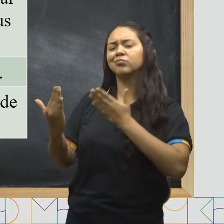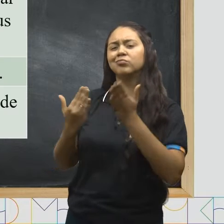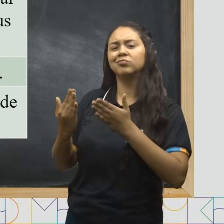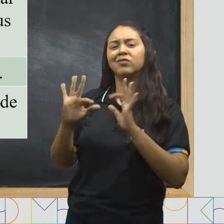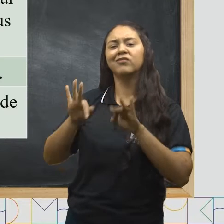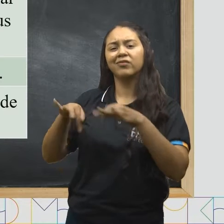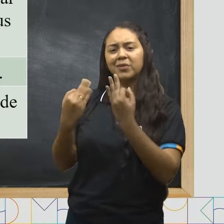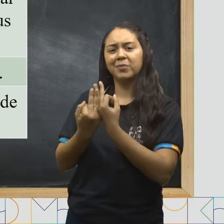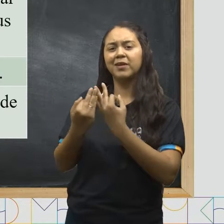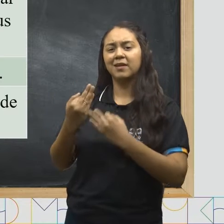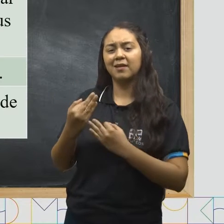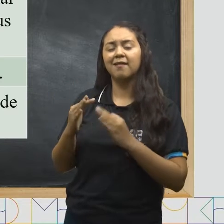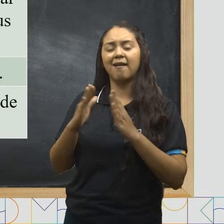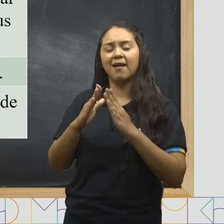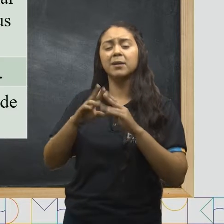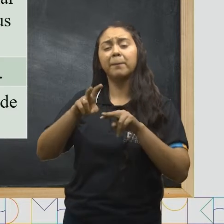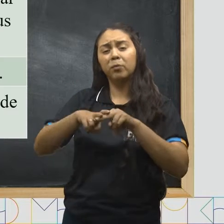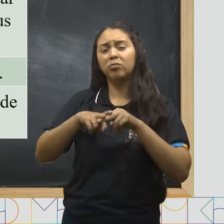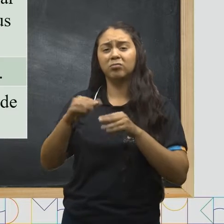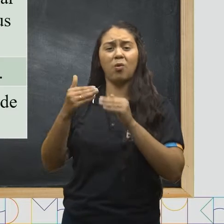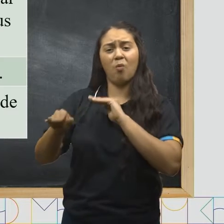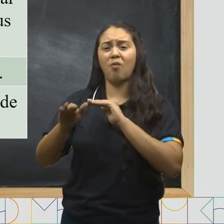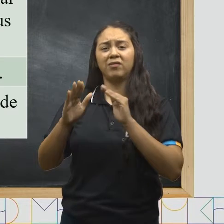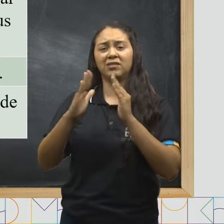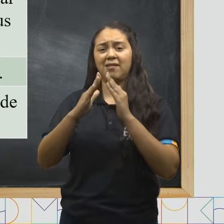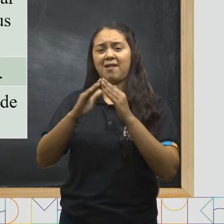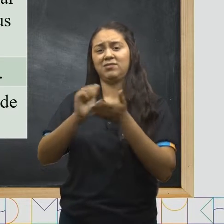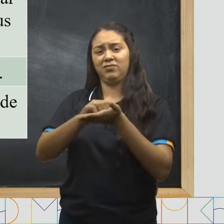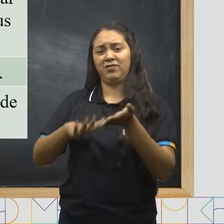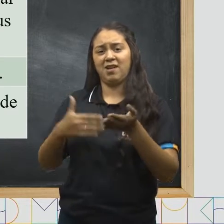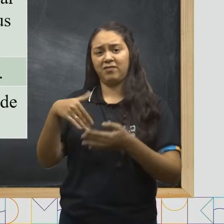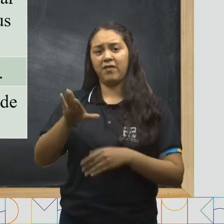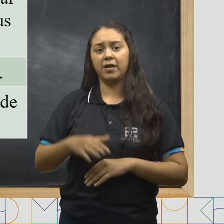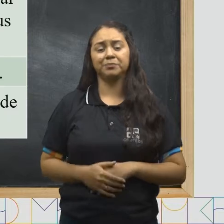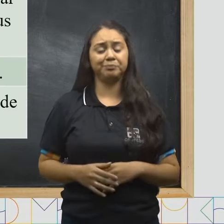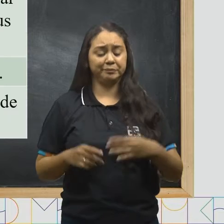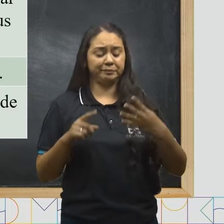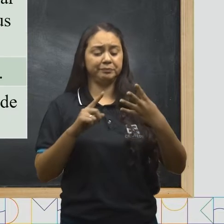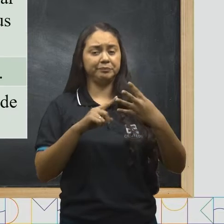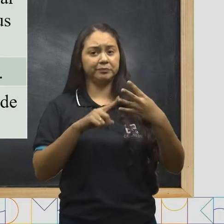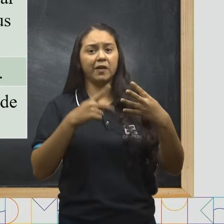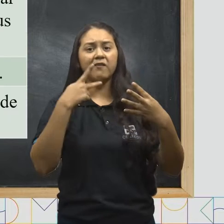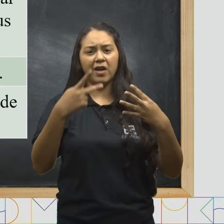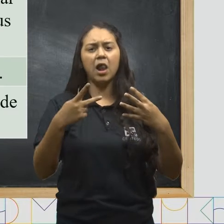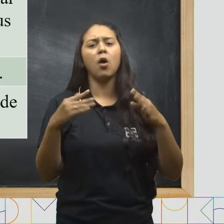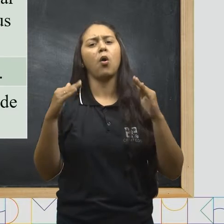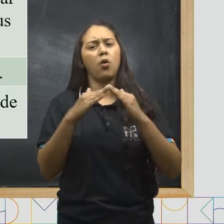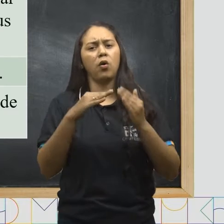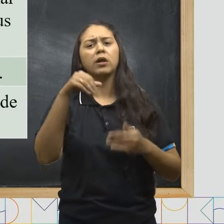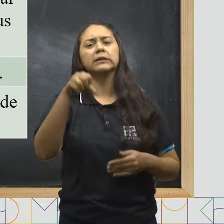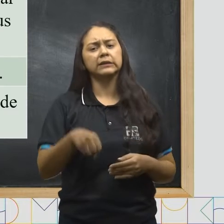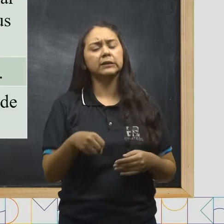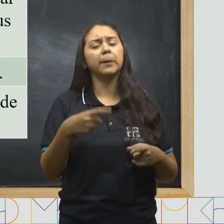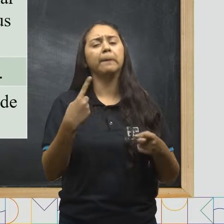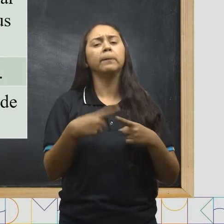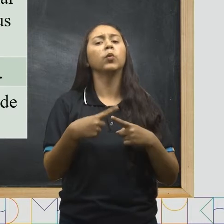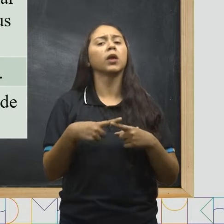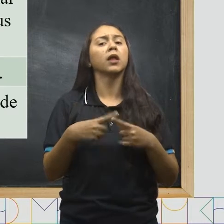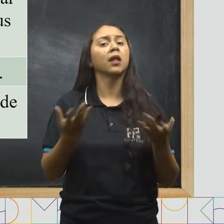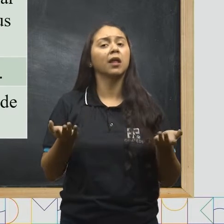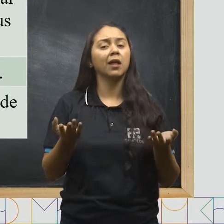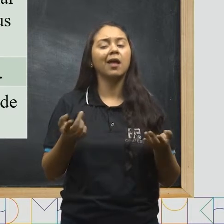não concorda com o dever de casa. Raimundo diz que concorda com o dever de casa, pois, segundo ele,